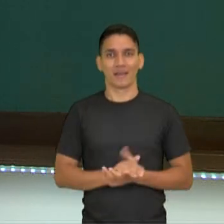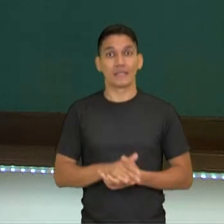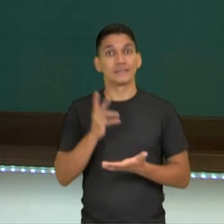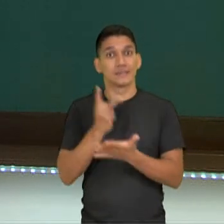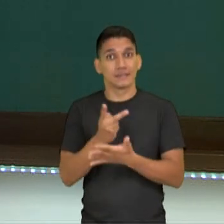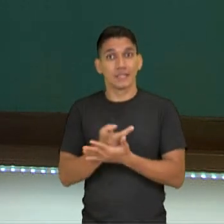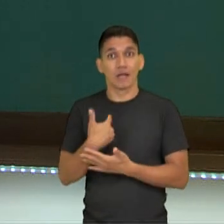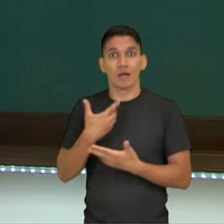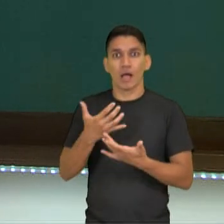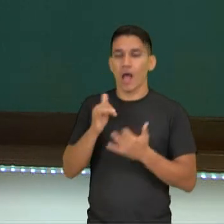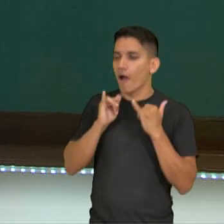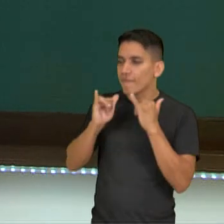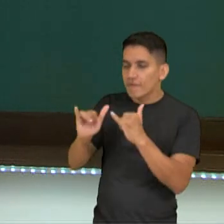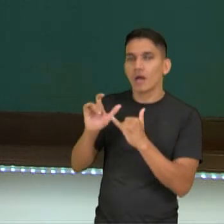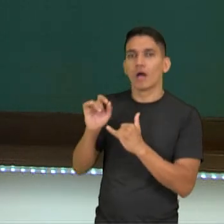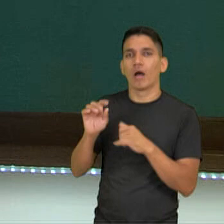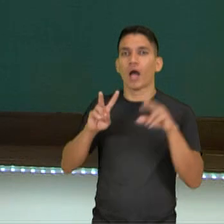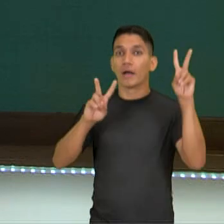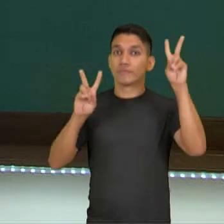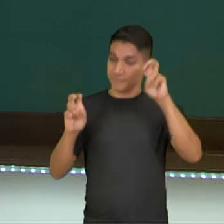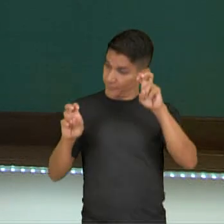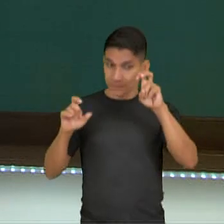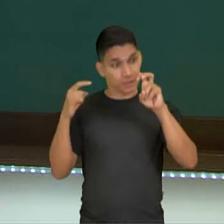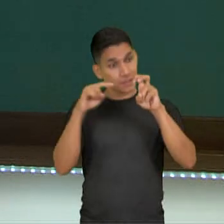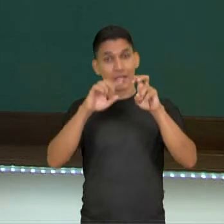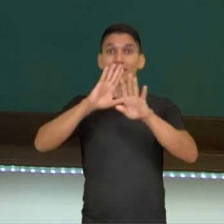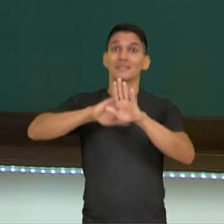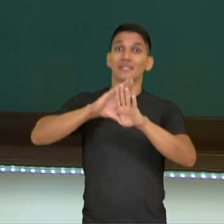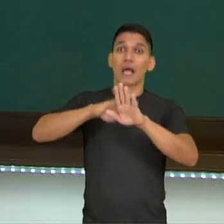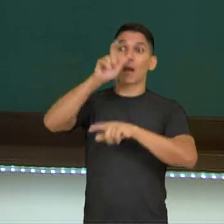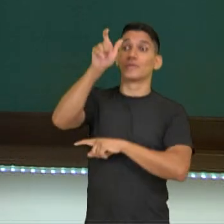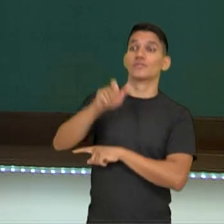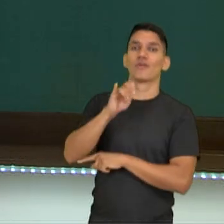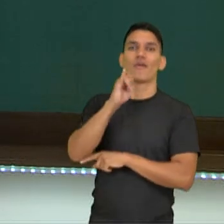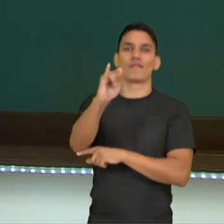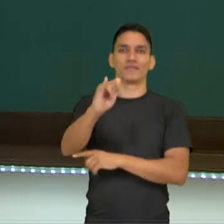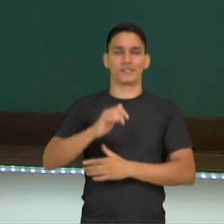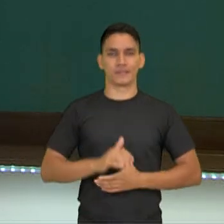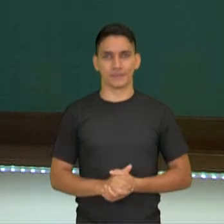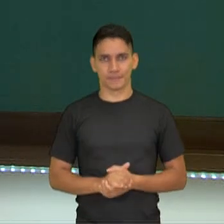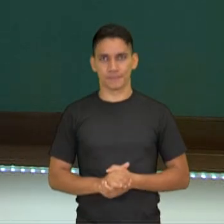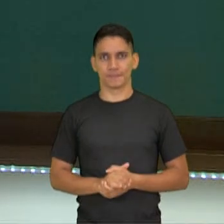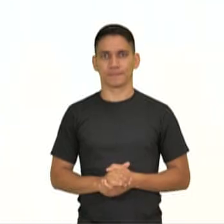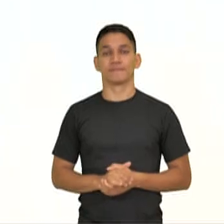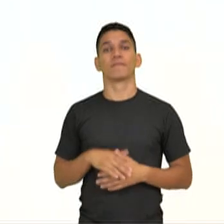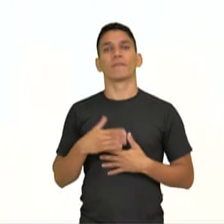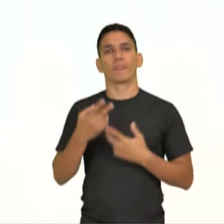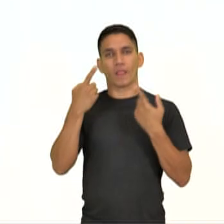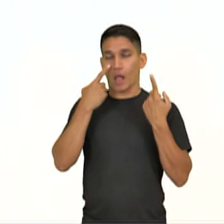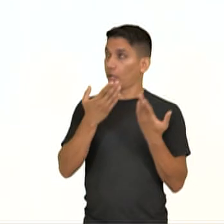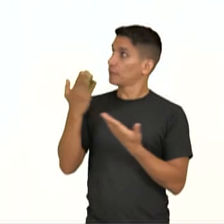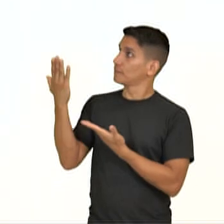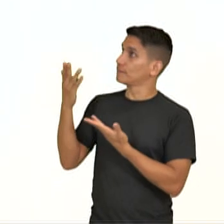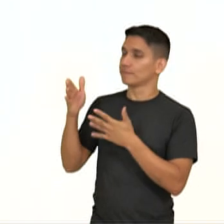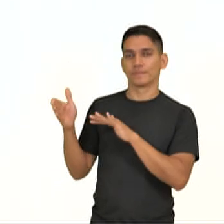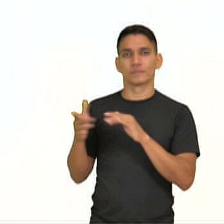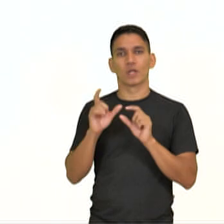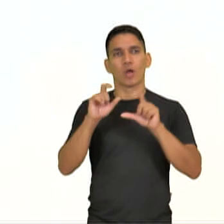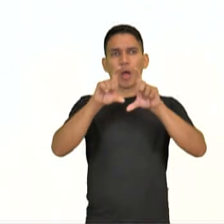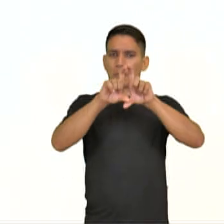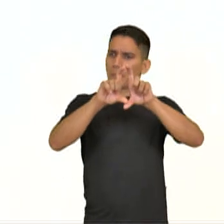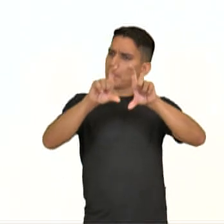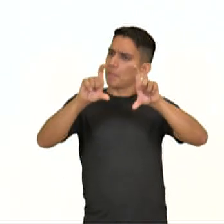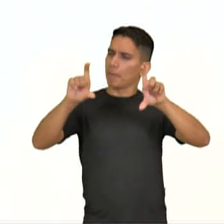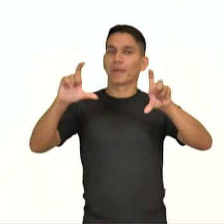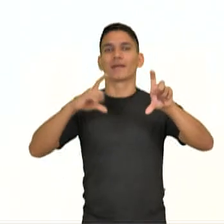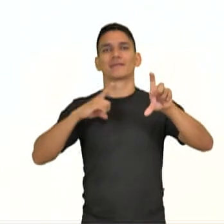discurso direto, fazer uma citação, eu utilizo as aspas. Muito bem. Observem aqui agora, né, uma tirinha que a